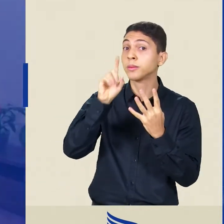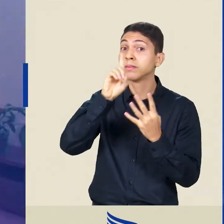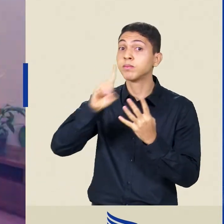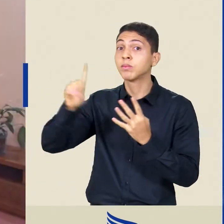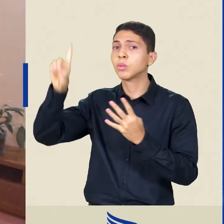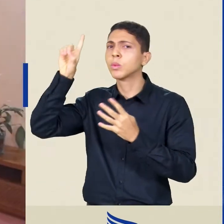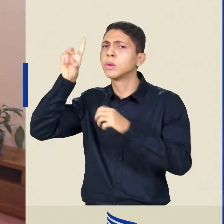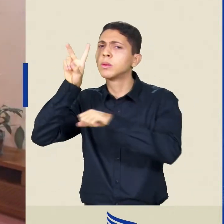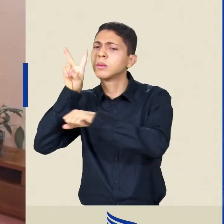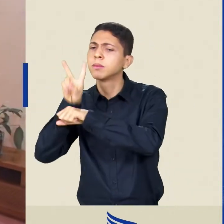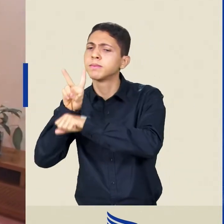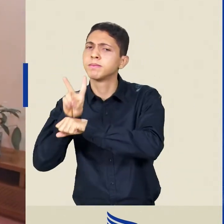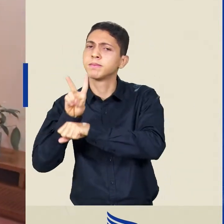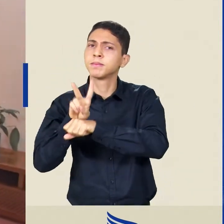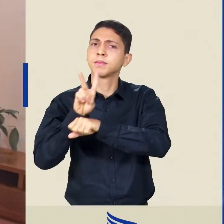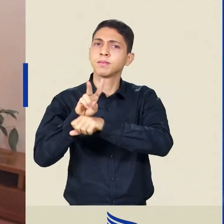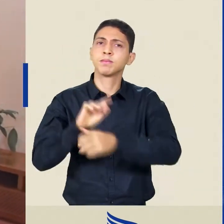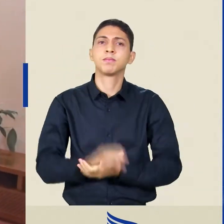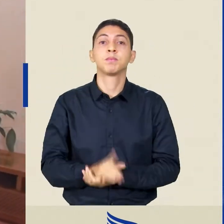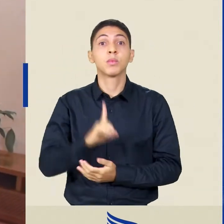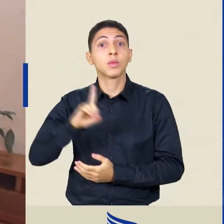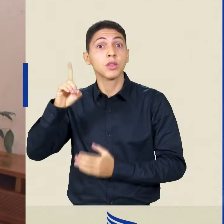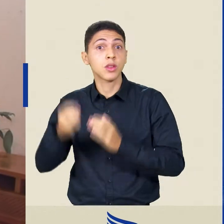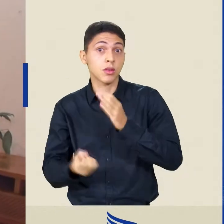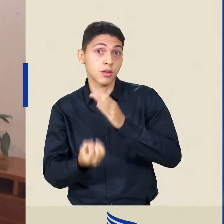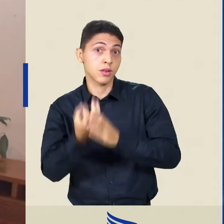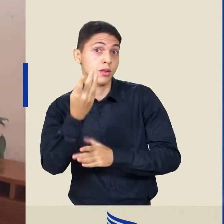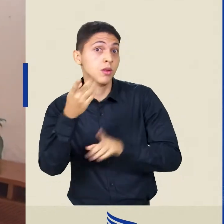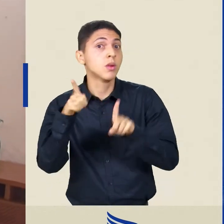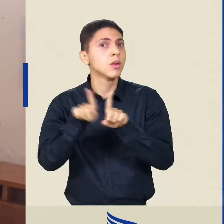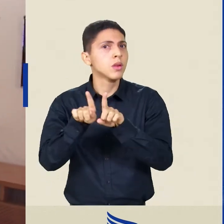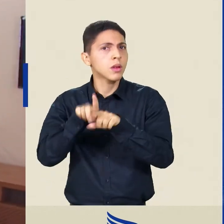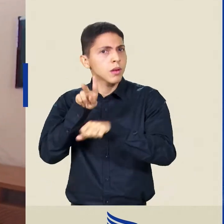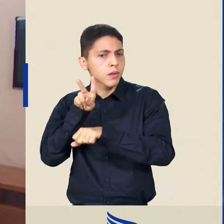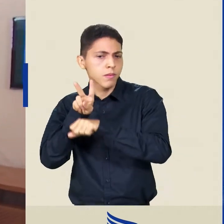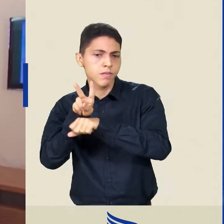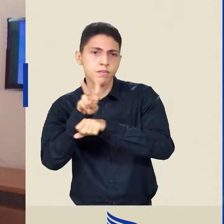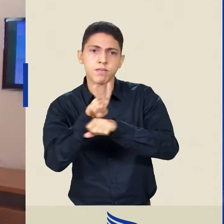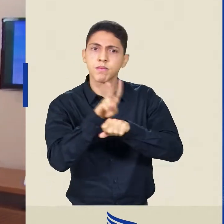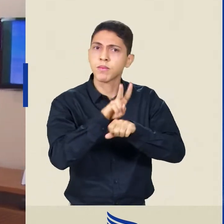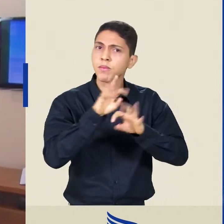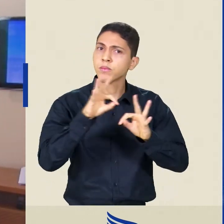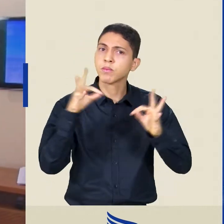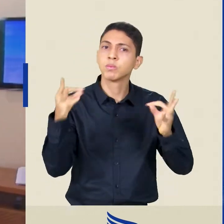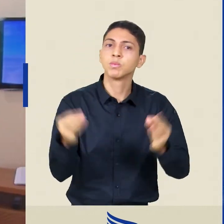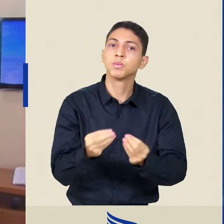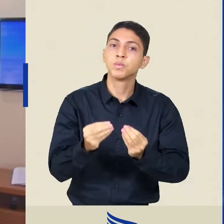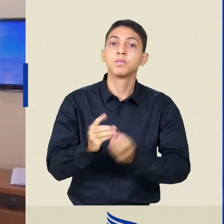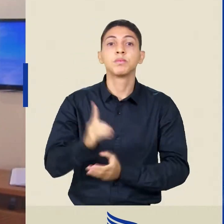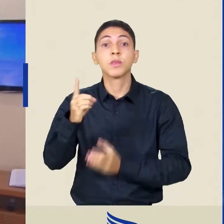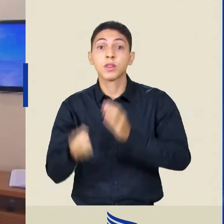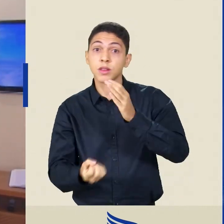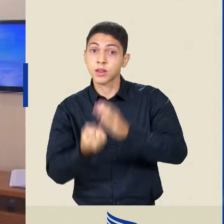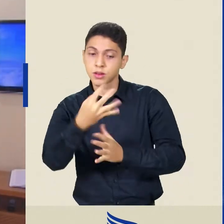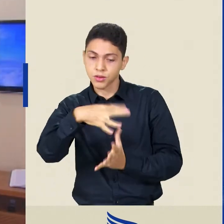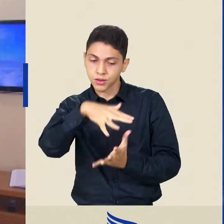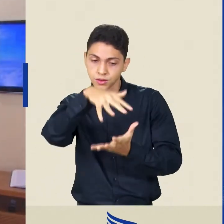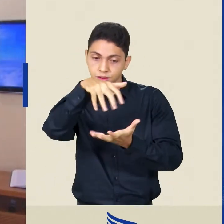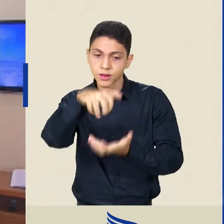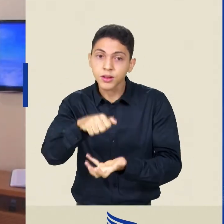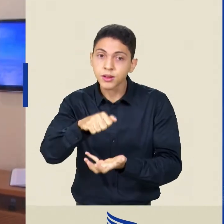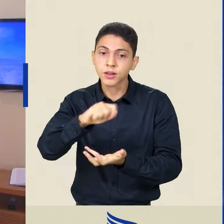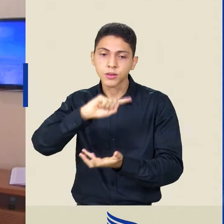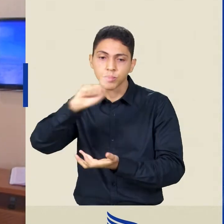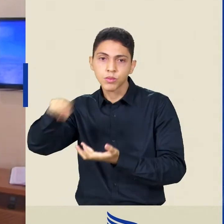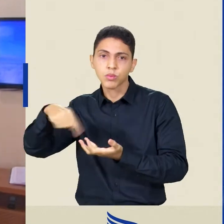mantenedor. Deus não apenas nos criou, mas Ele também nos mantém. Depois de criar a terra e tudo que nela há, Deus